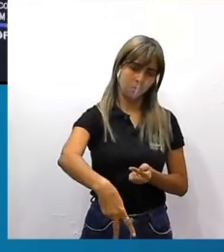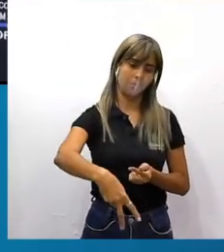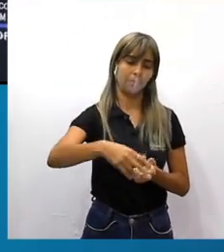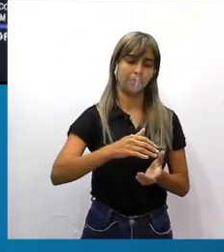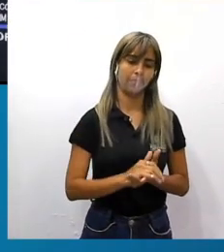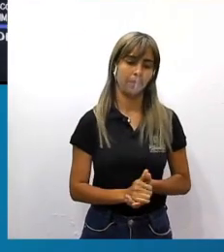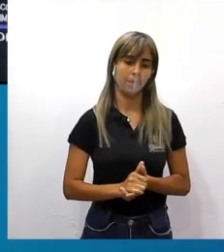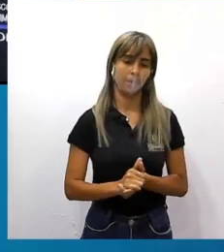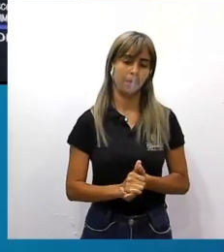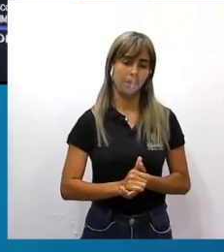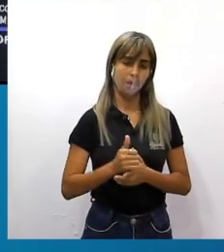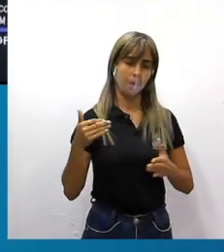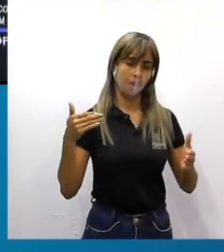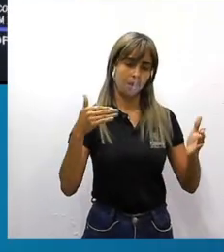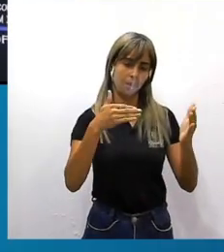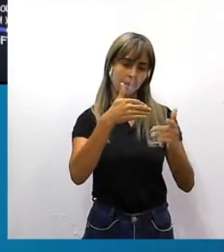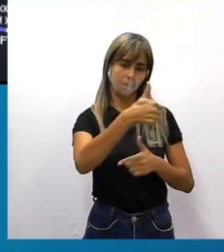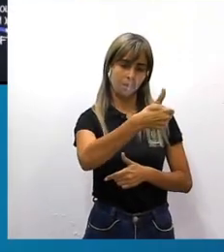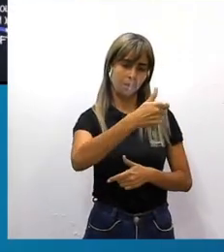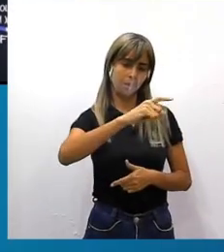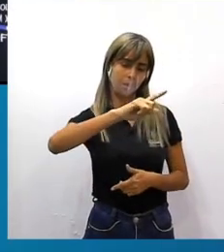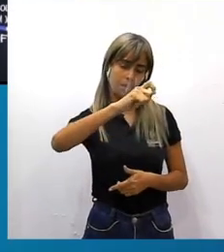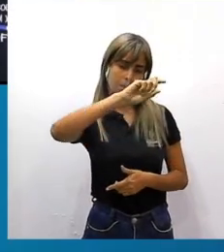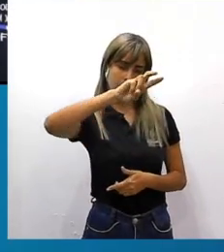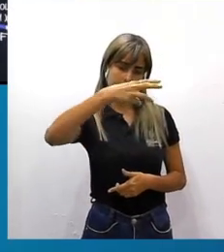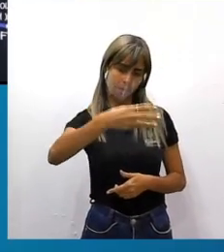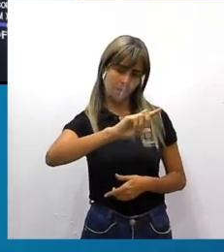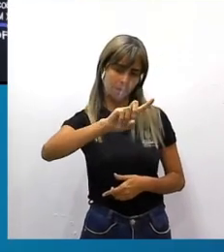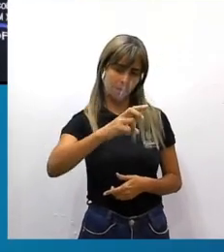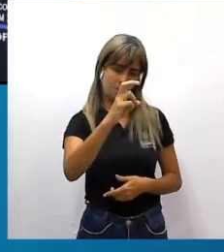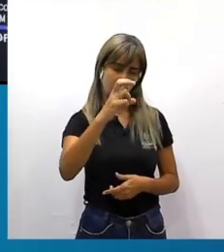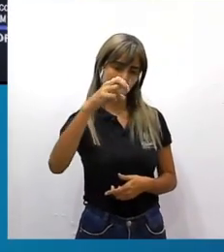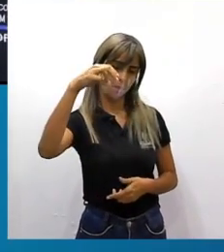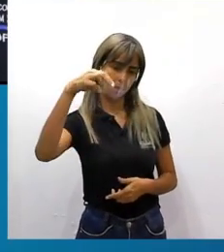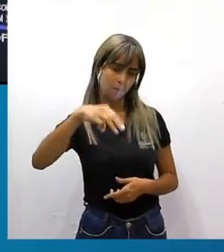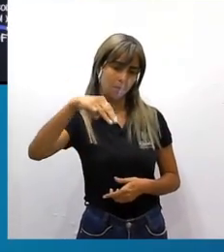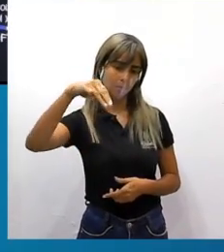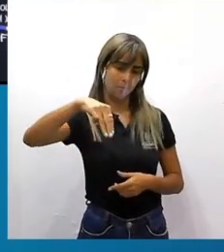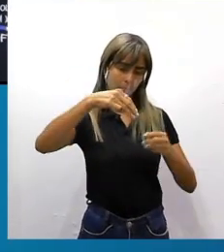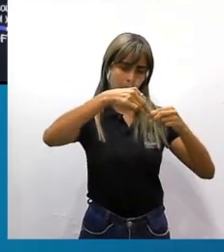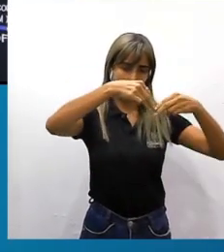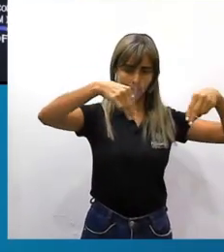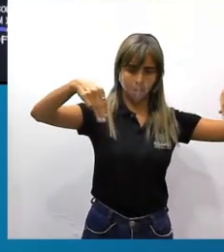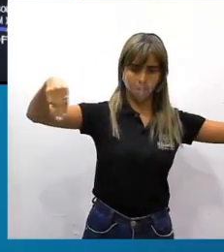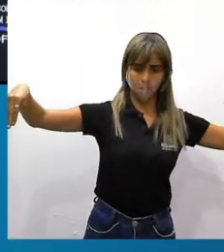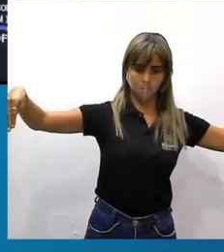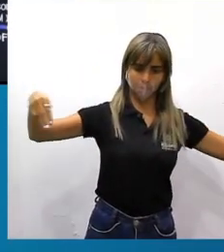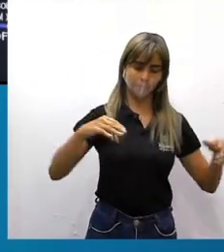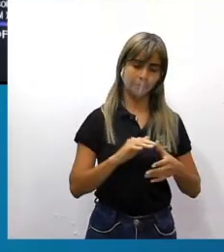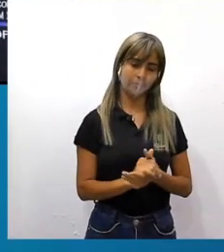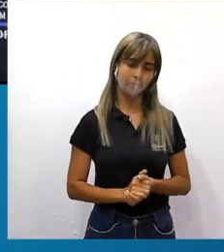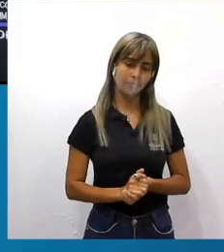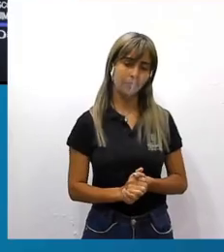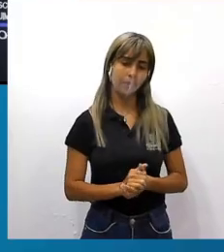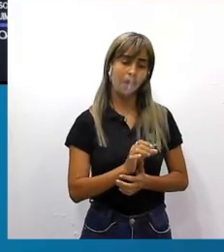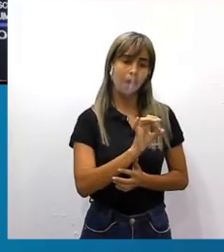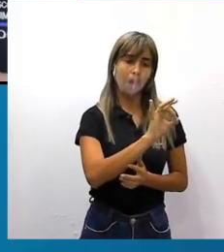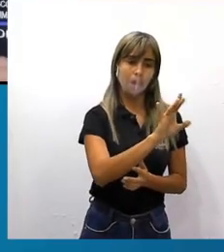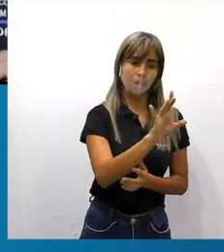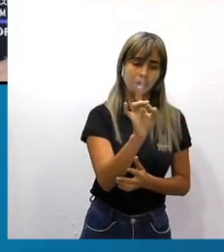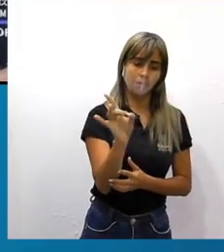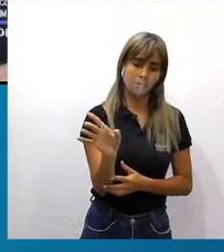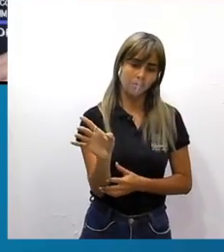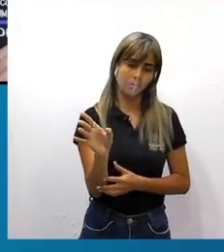comprimento de 13,56. Massa. Então, os 3 tivessem sido no mesmo comprimento. Cada um teria sido